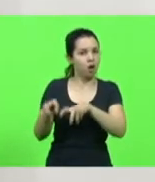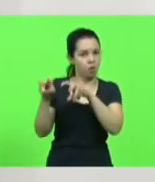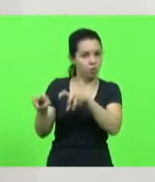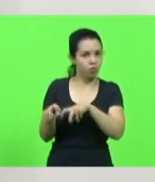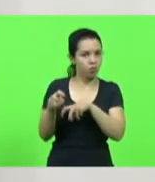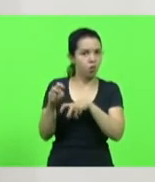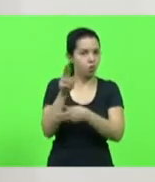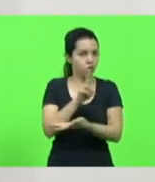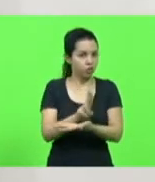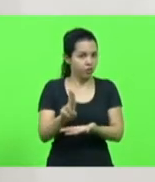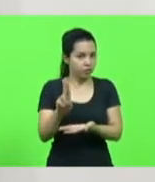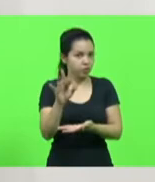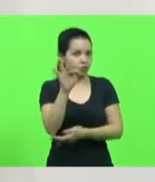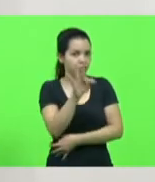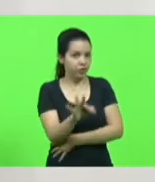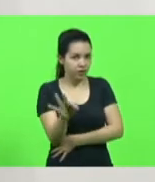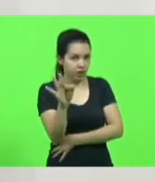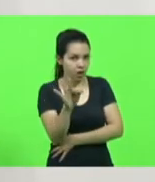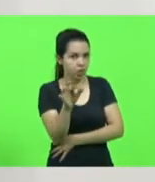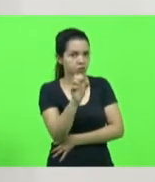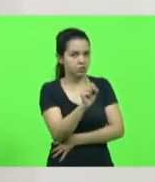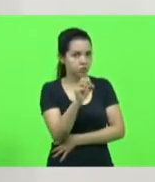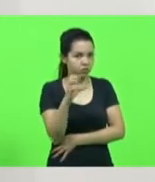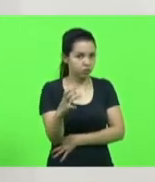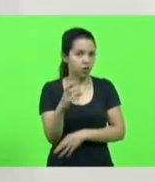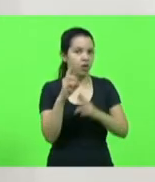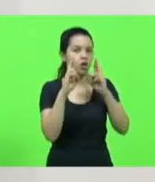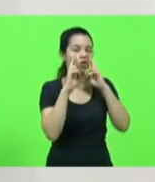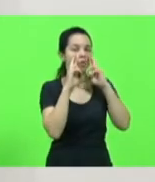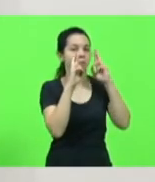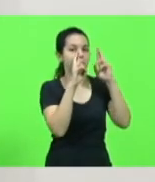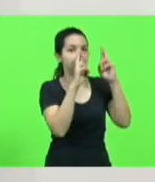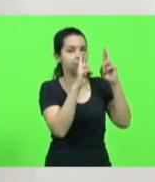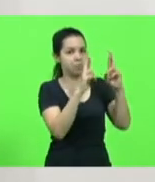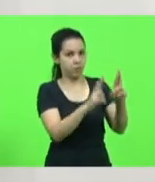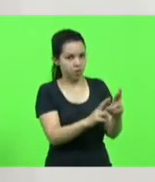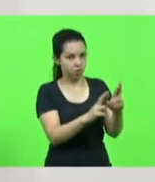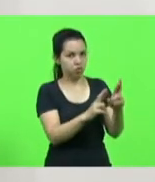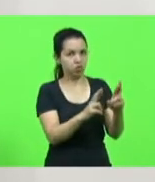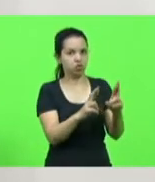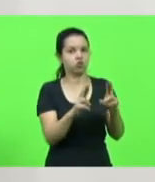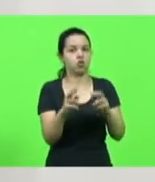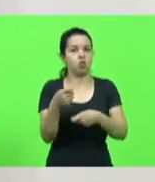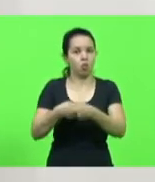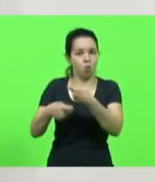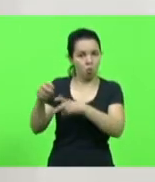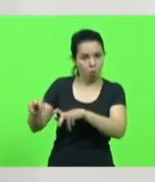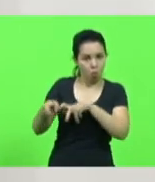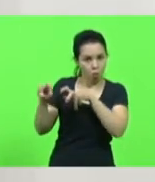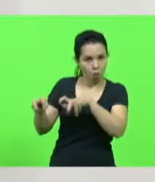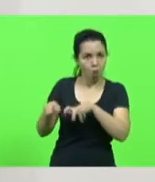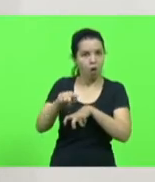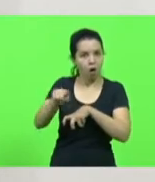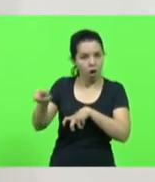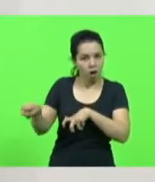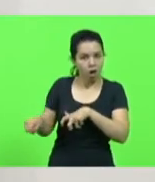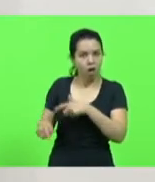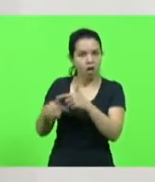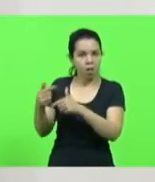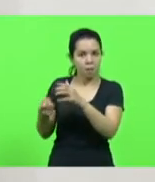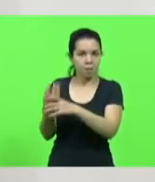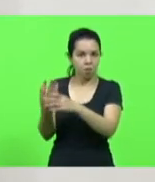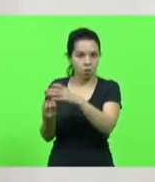Federal de Santa Catarina, respeite o agronegócio, que eles produzem pago as despesas de